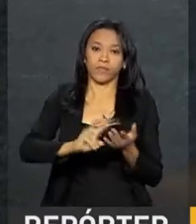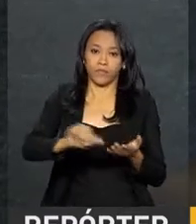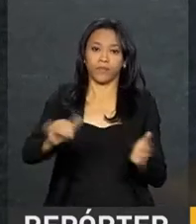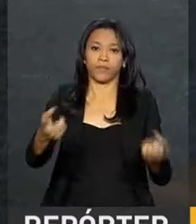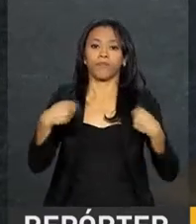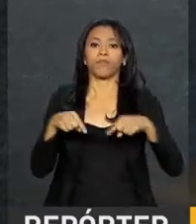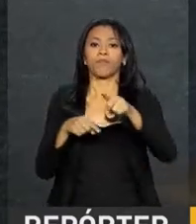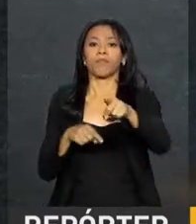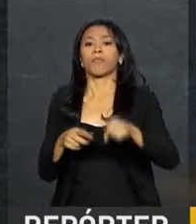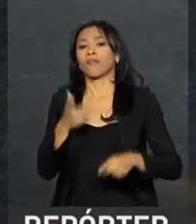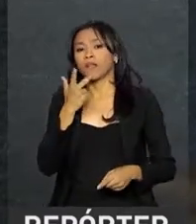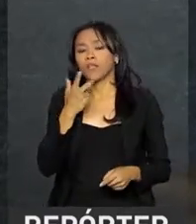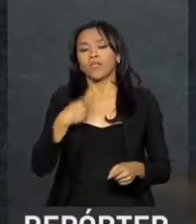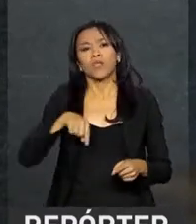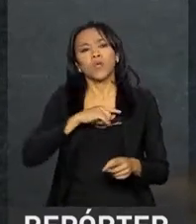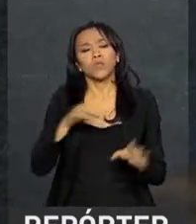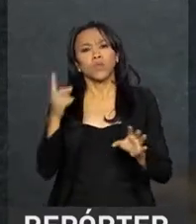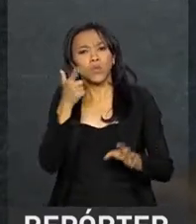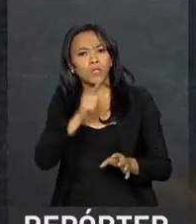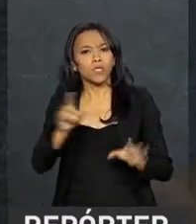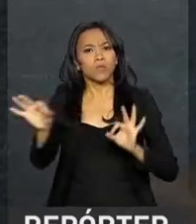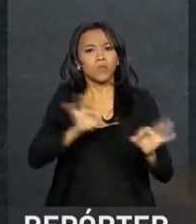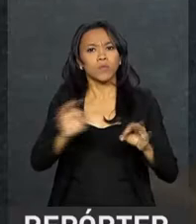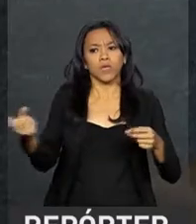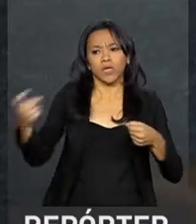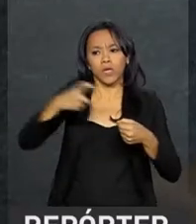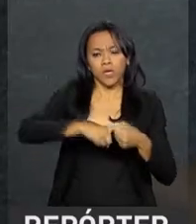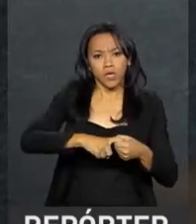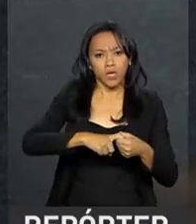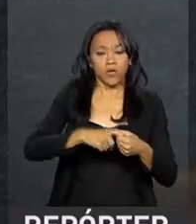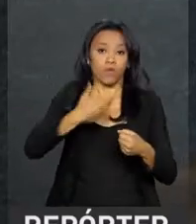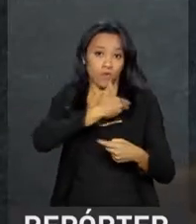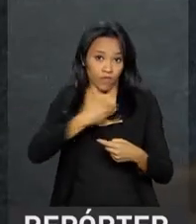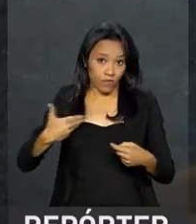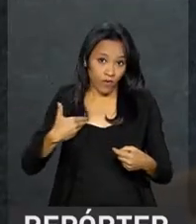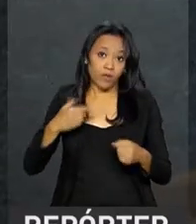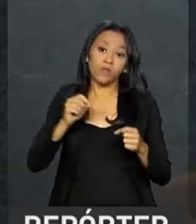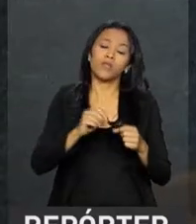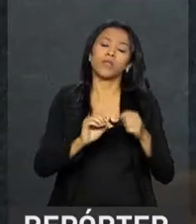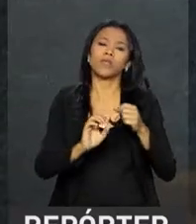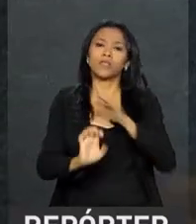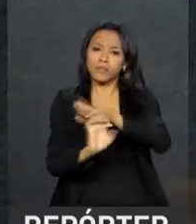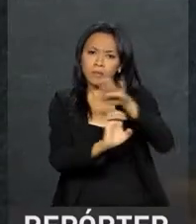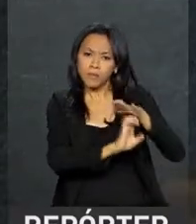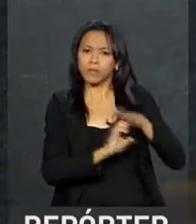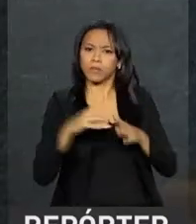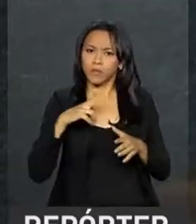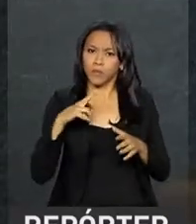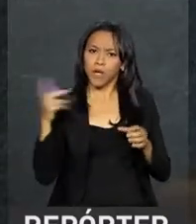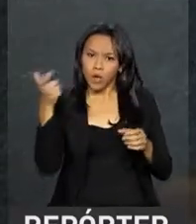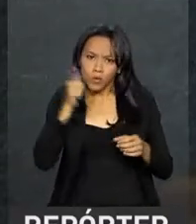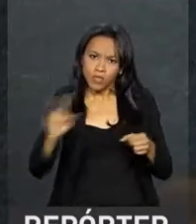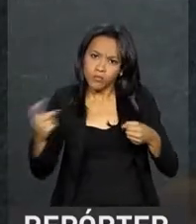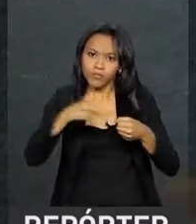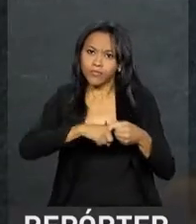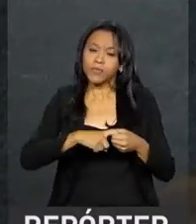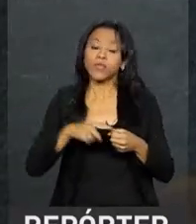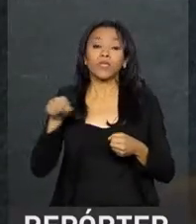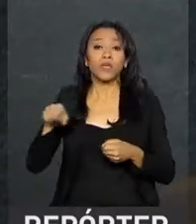em que a gente conseguiu formular uma parceria público privada onde para cada um real que o o